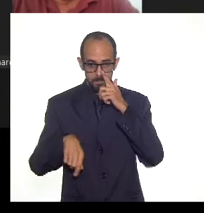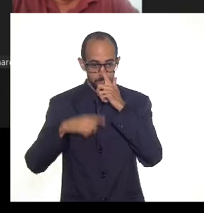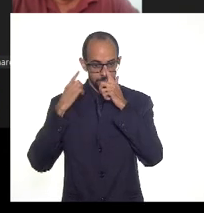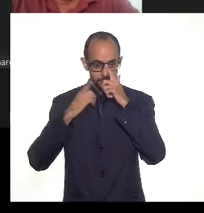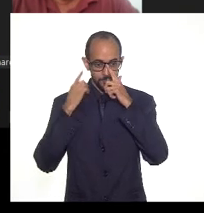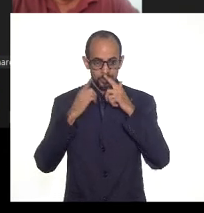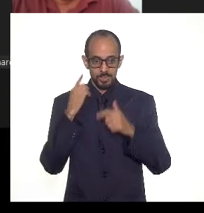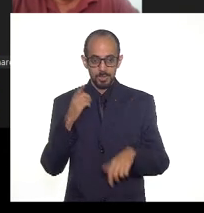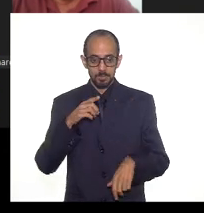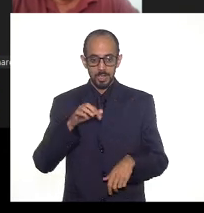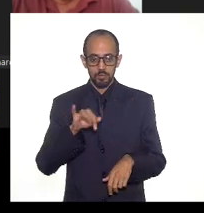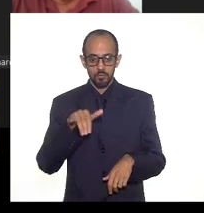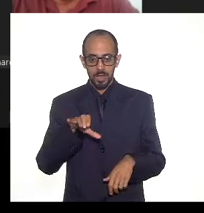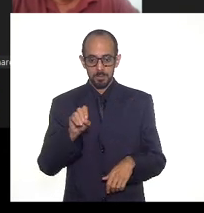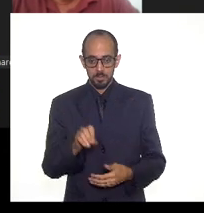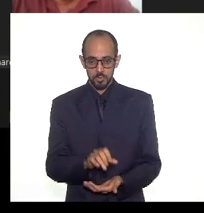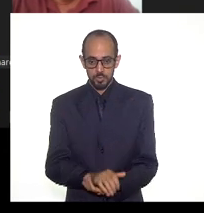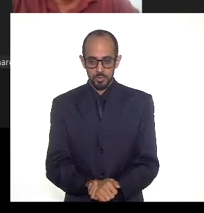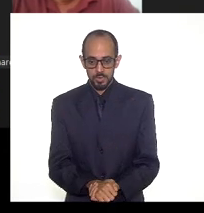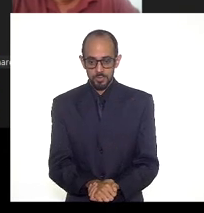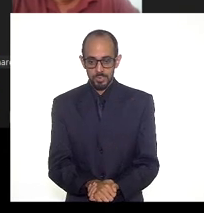Deputado Fábio Silva.